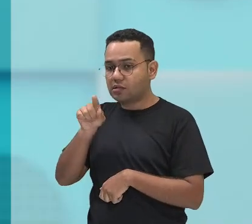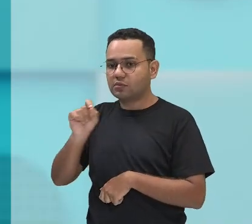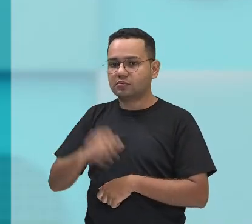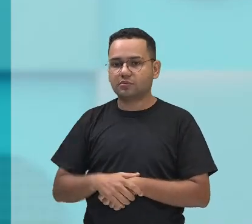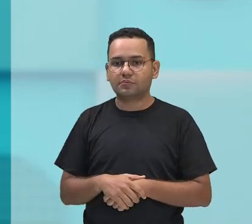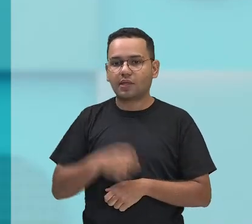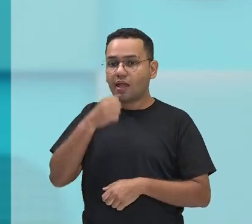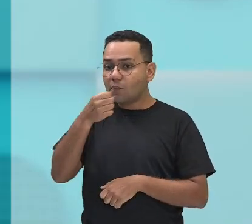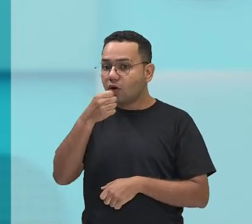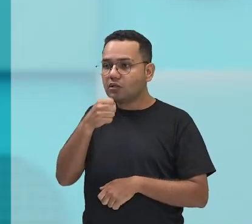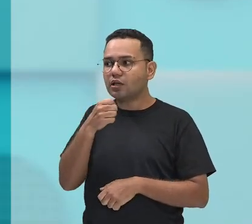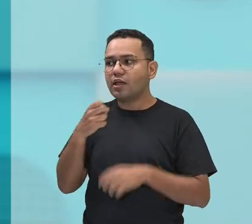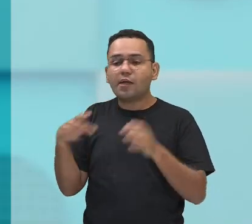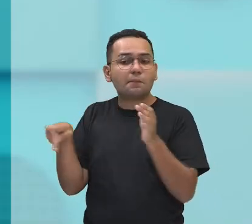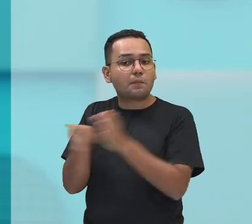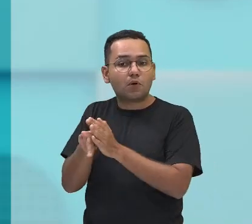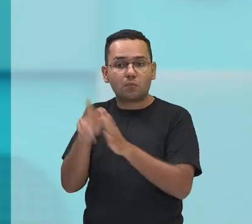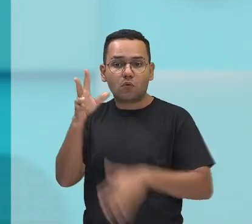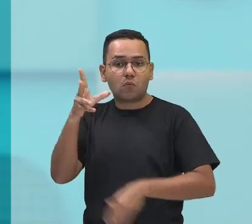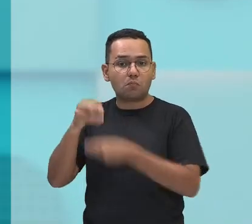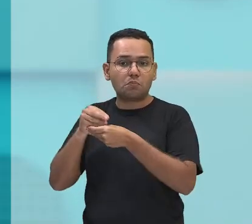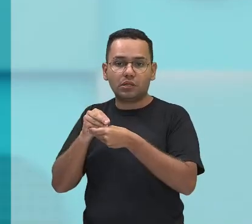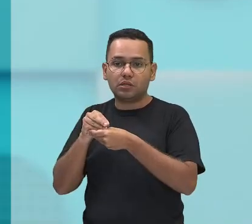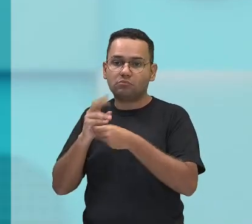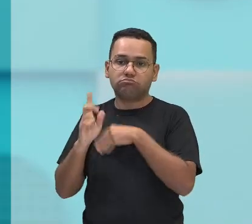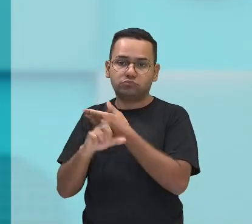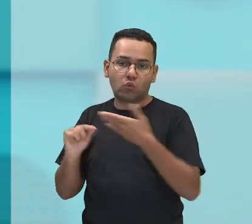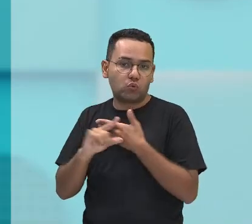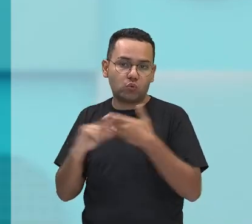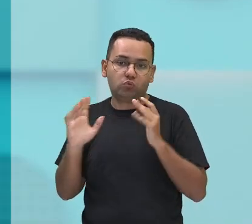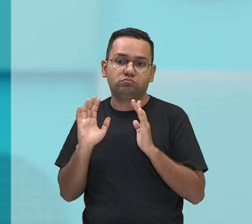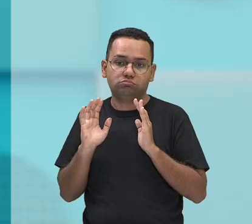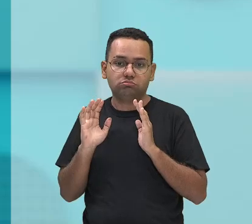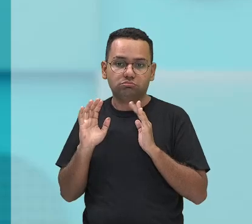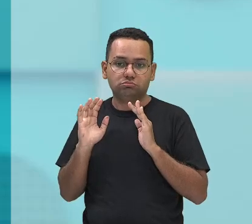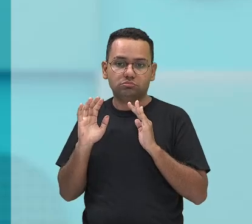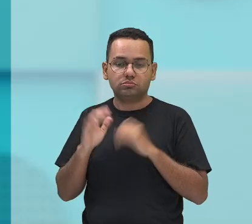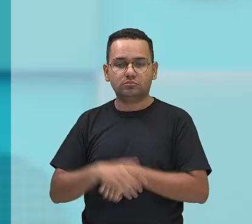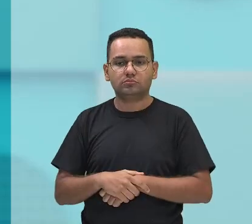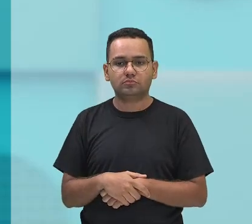ter uma opinião sendo expressa ali naquele texto junto, né, do fato,